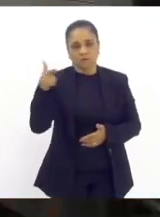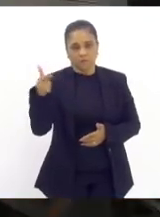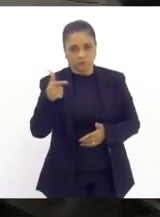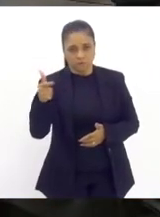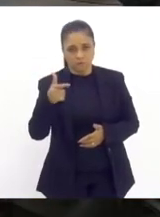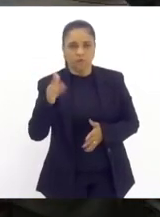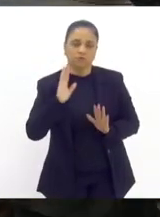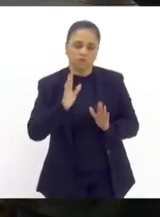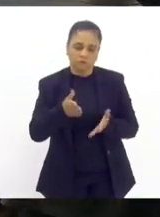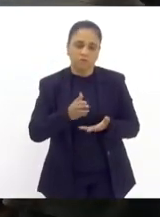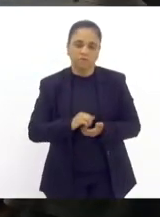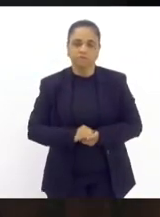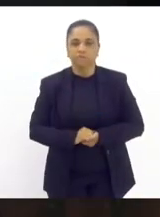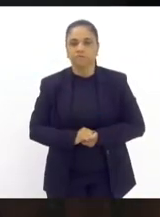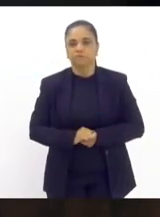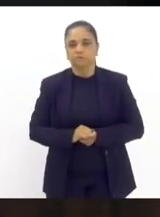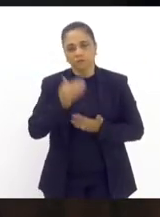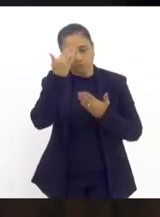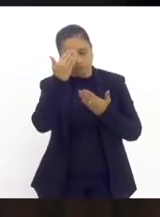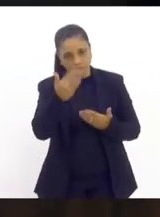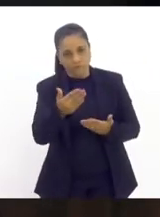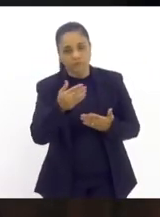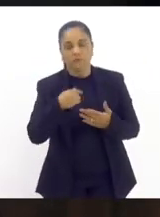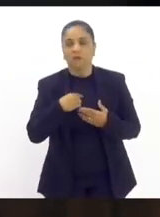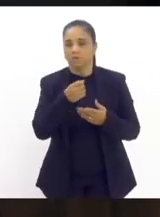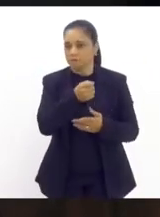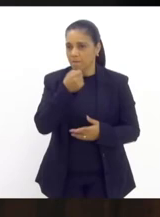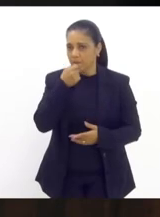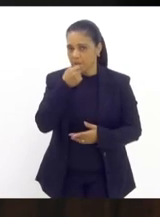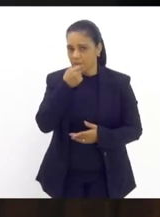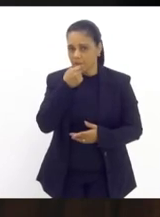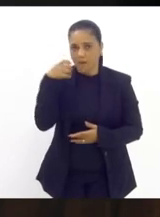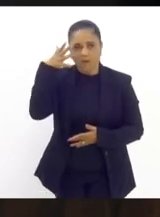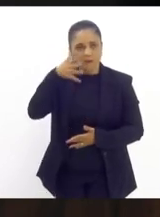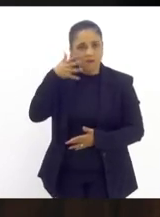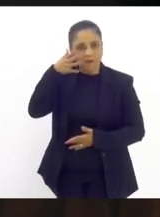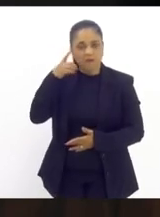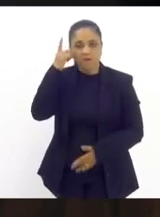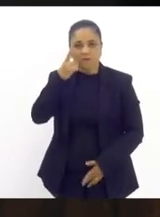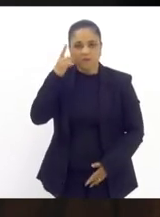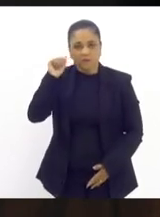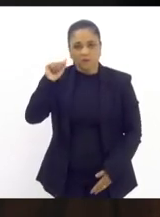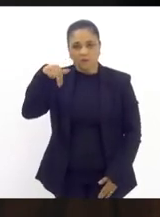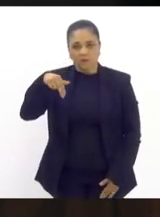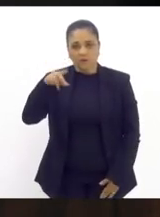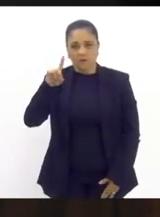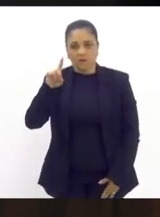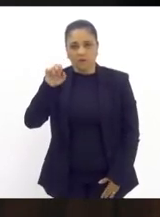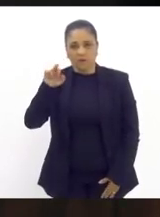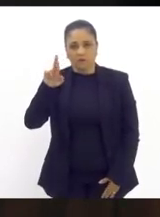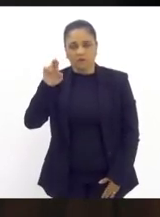muito obrigado eh já dou a palavra ao Deputado Anderson só